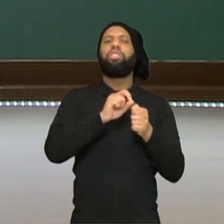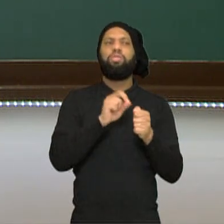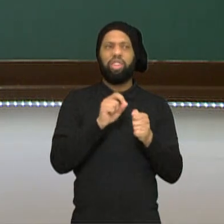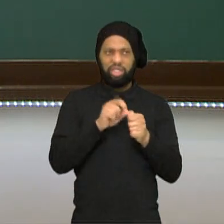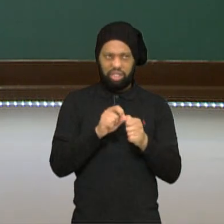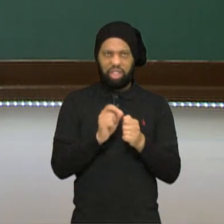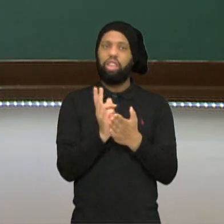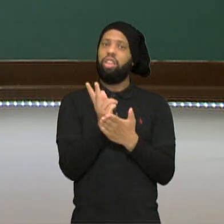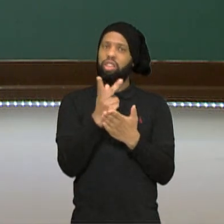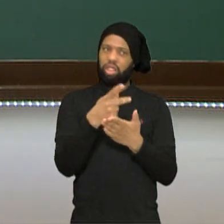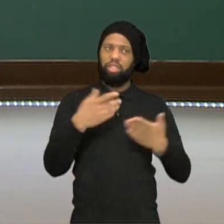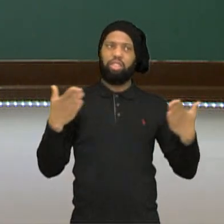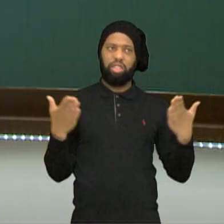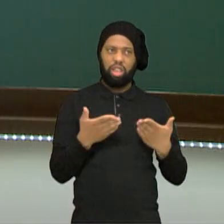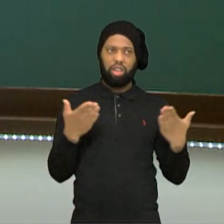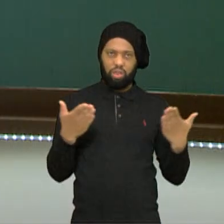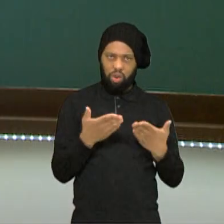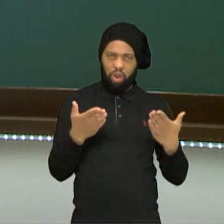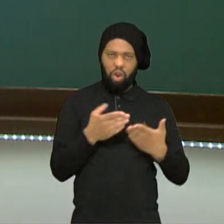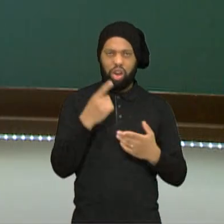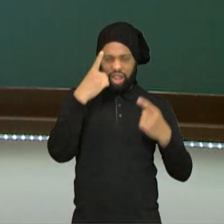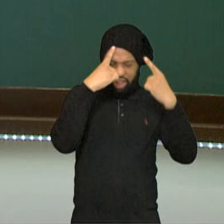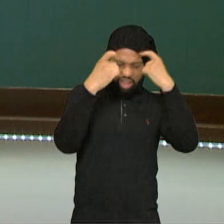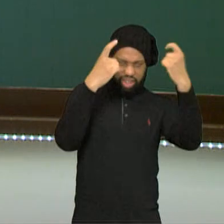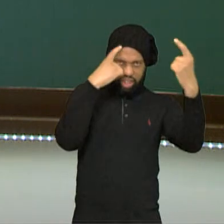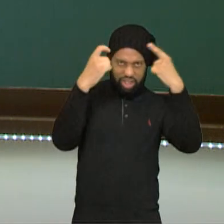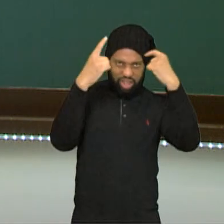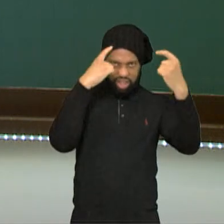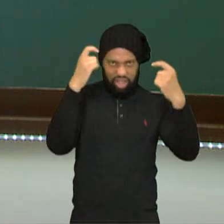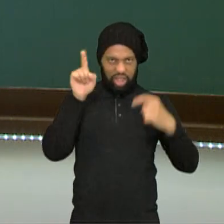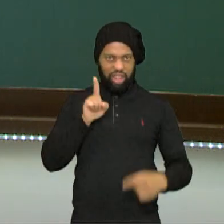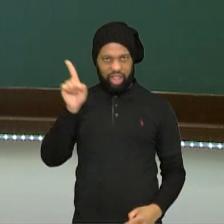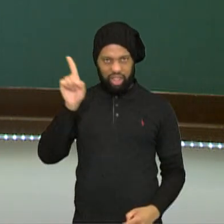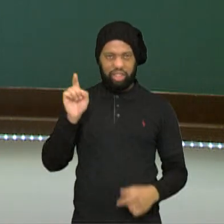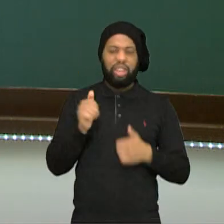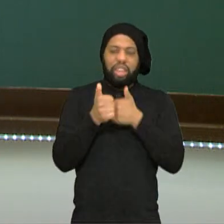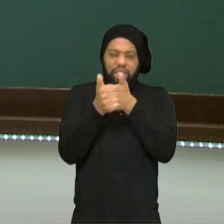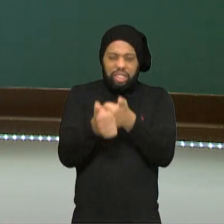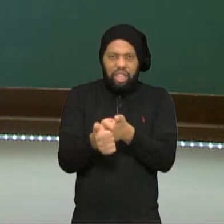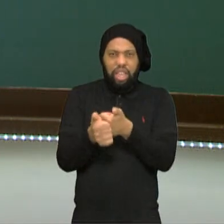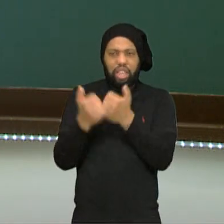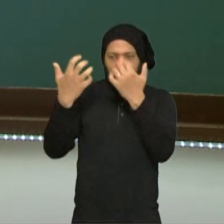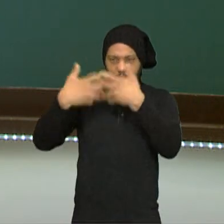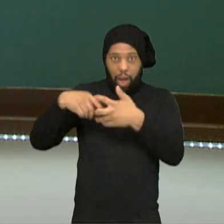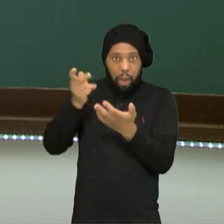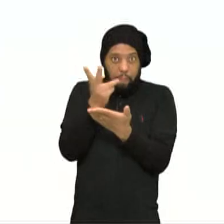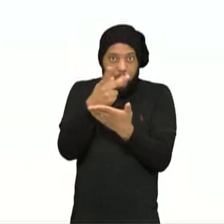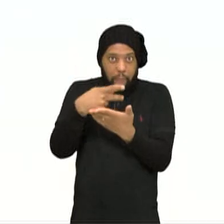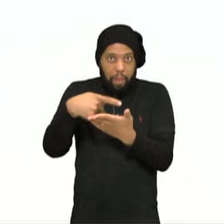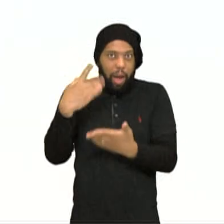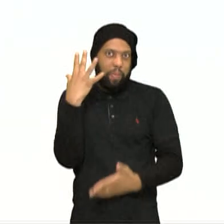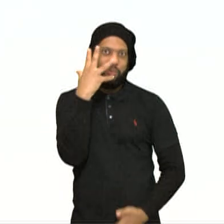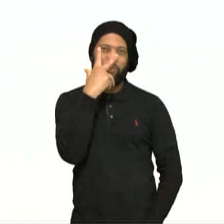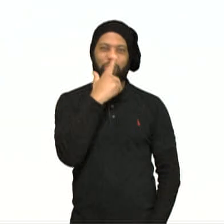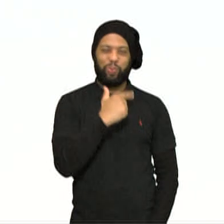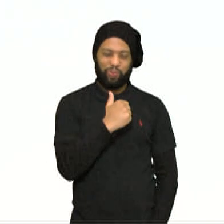né, no trabalho que vocês vão criar de padronagem, tá bom? Pensa aí sobre isso e capricha!